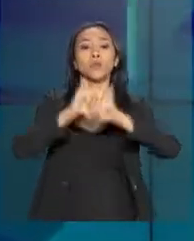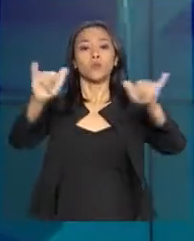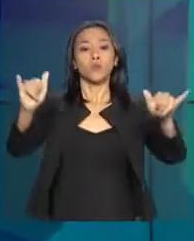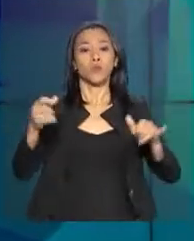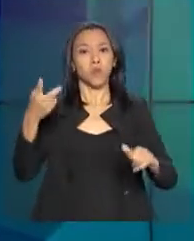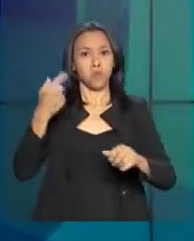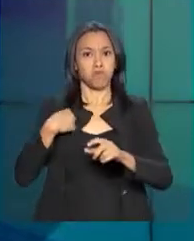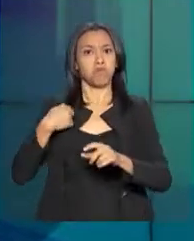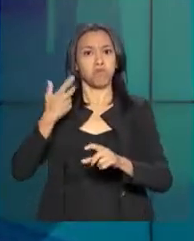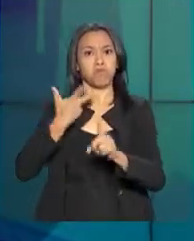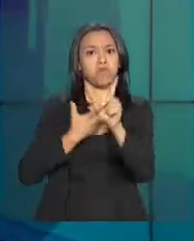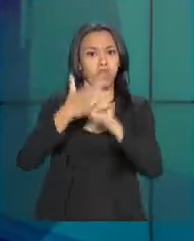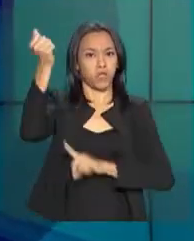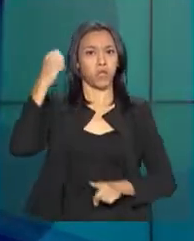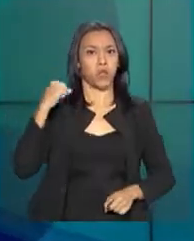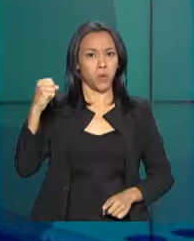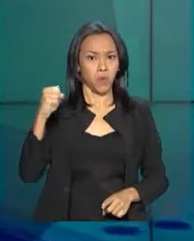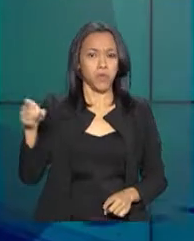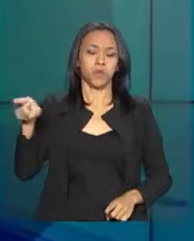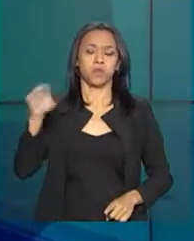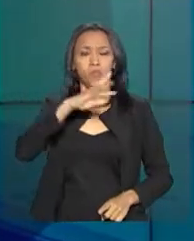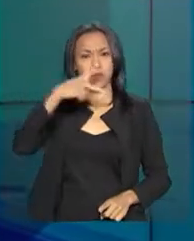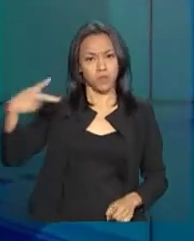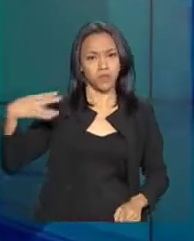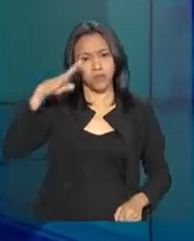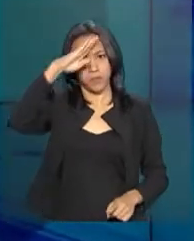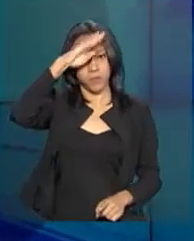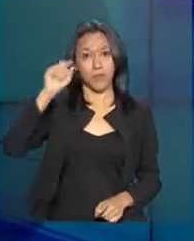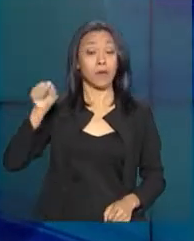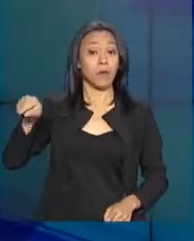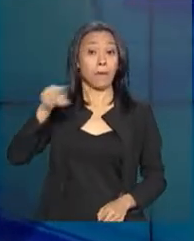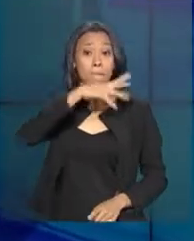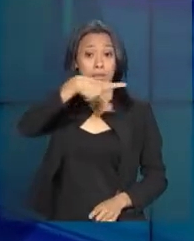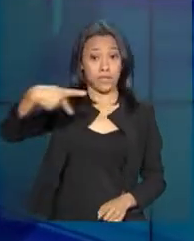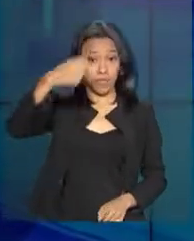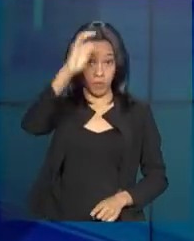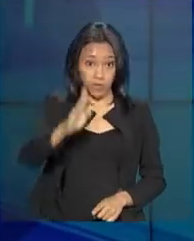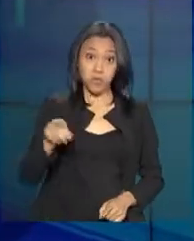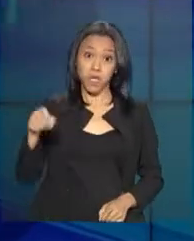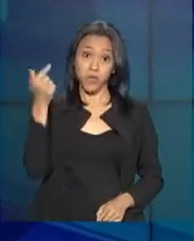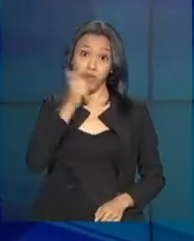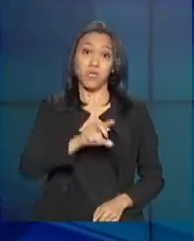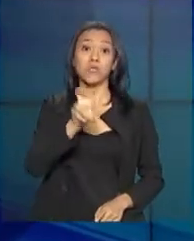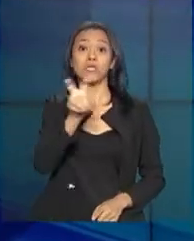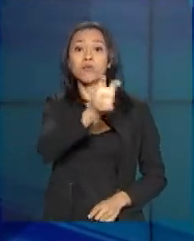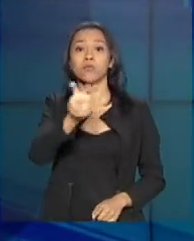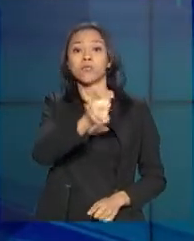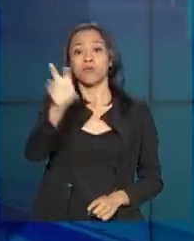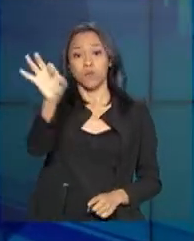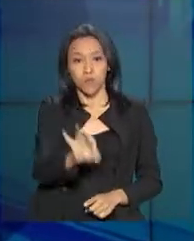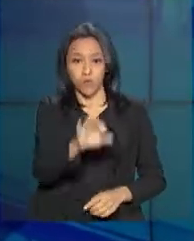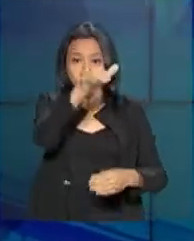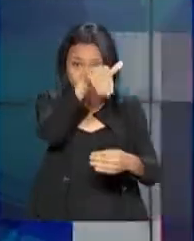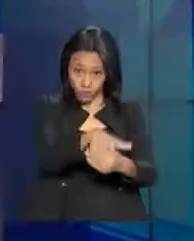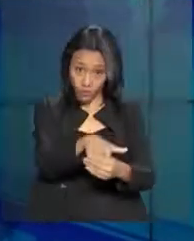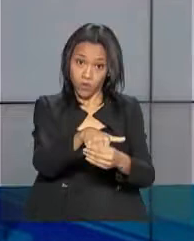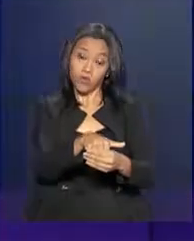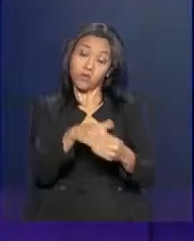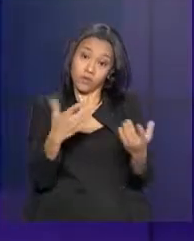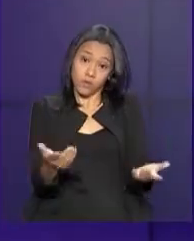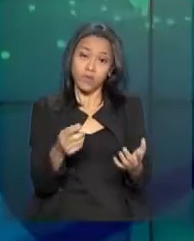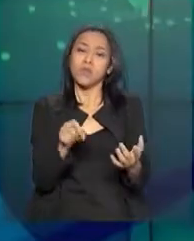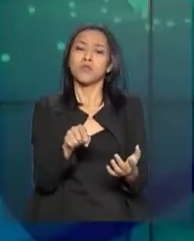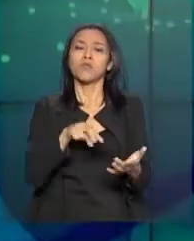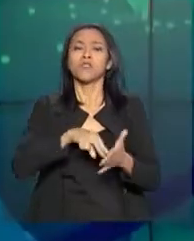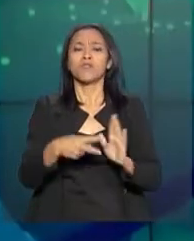de jair bolsonaro na eleição à presidência da república bolsonaro venceu com 55% dos votos válidos cerca de